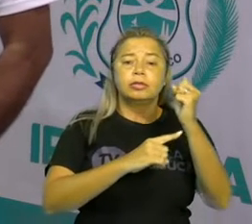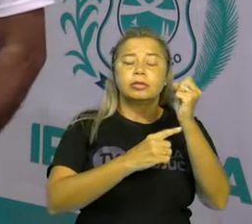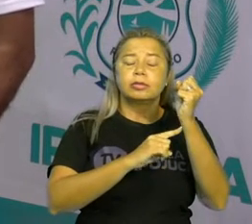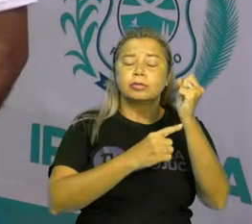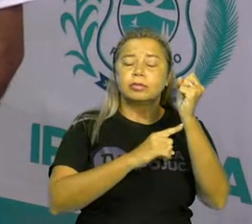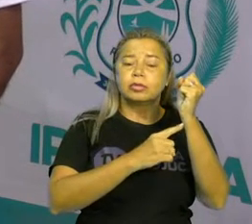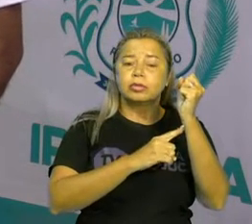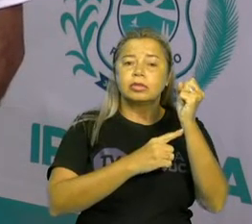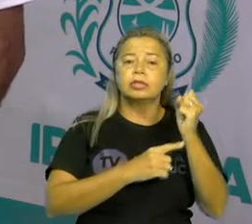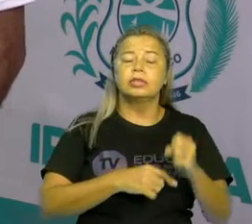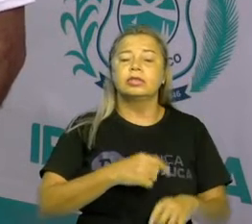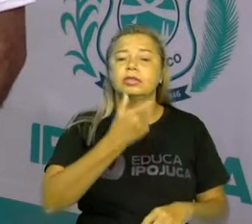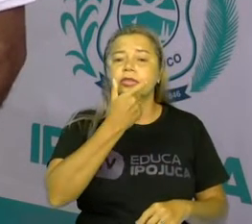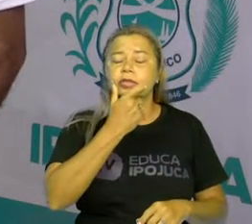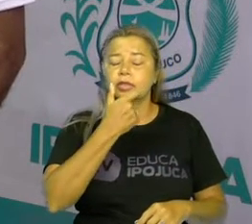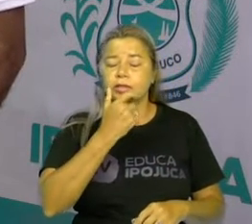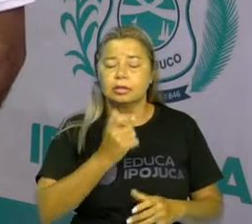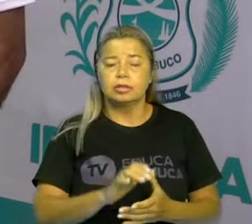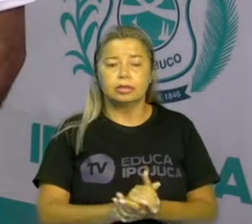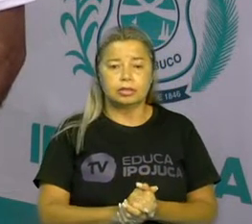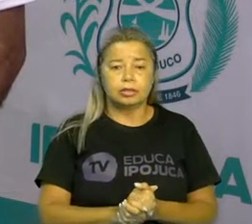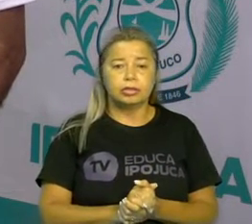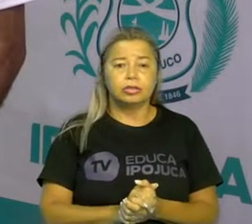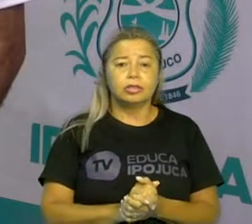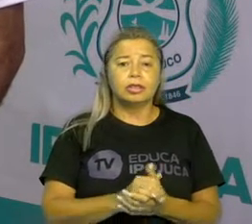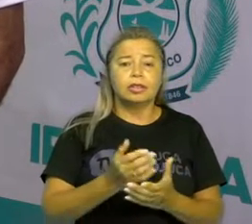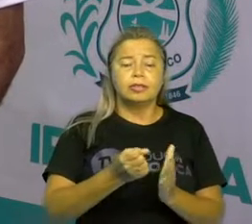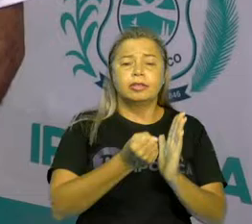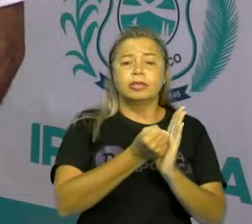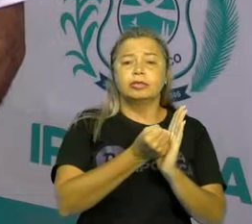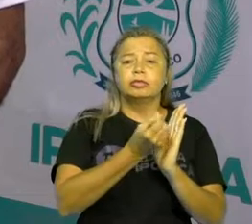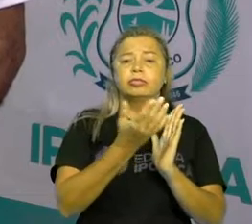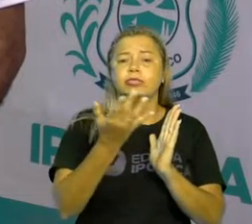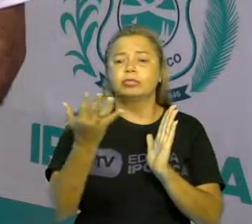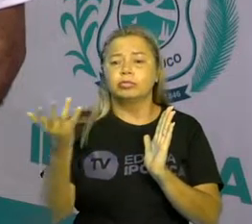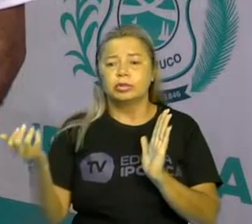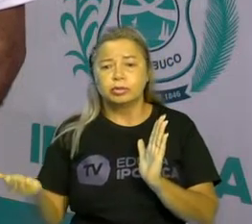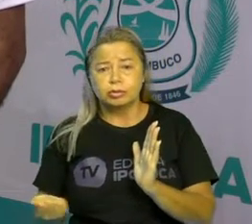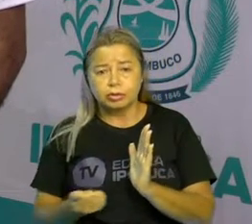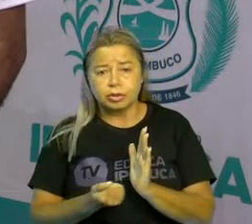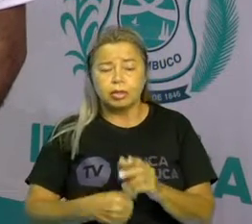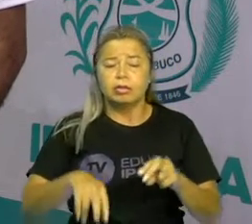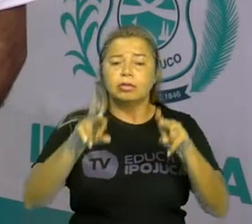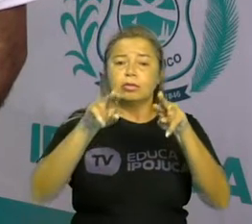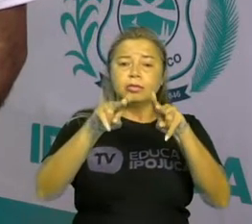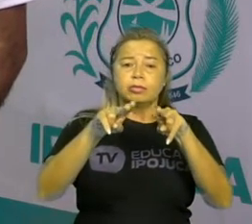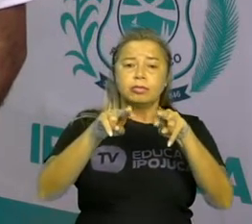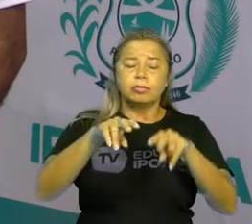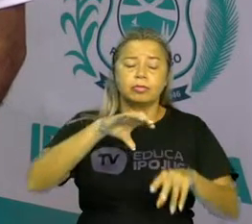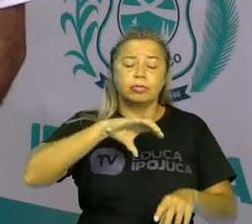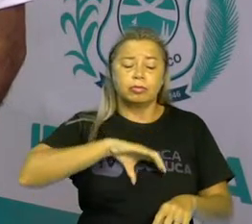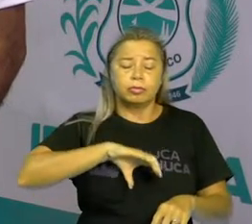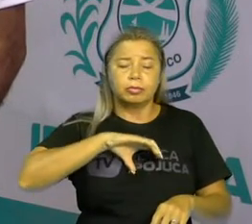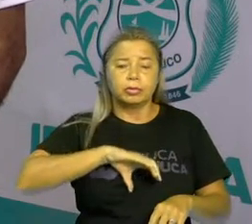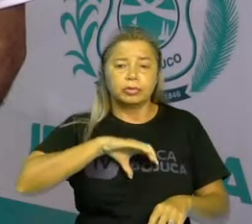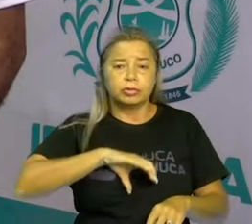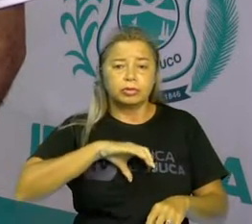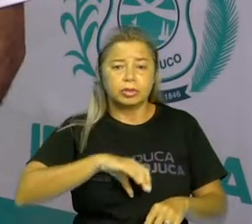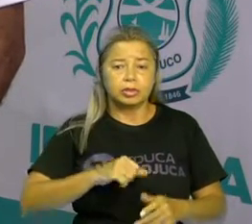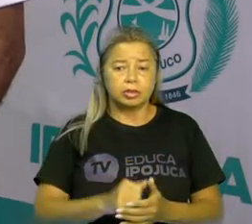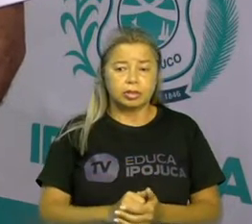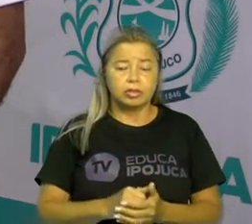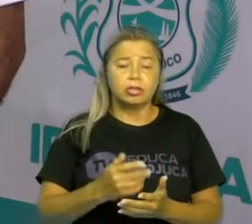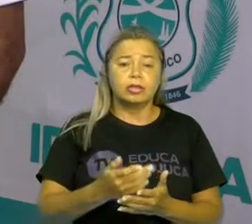em inglês, eu faço o plural da mesma forma que o português. Eu apenas acrescento